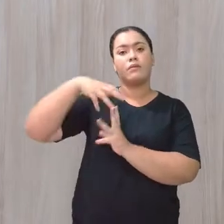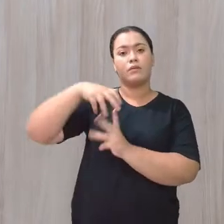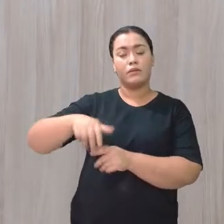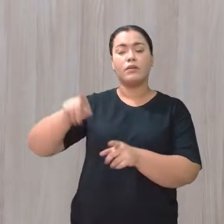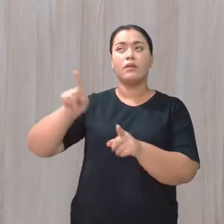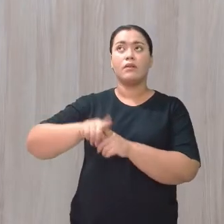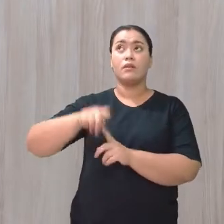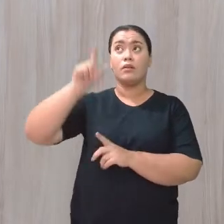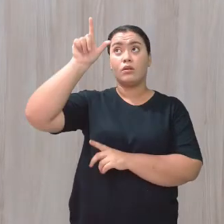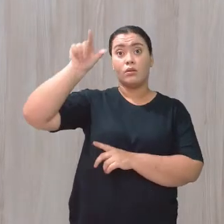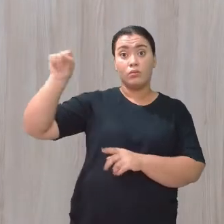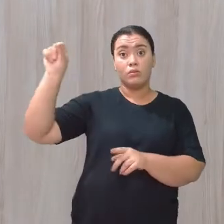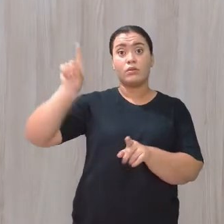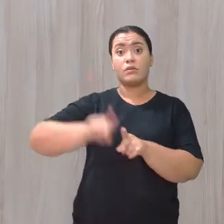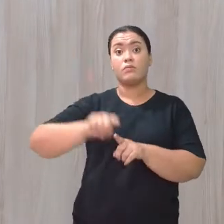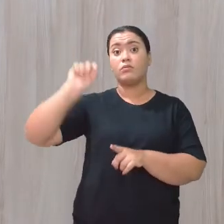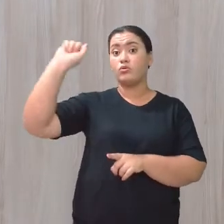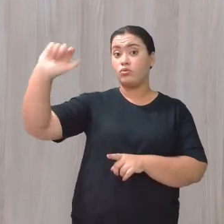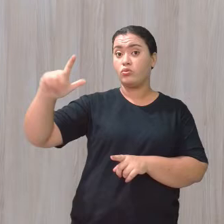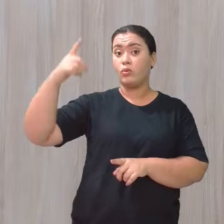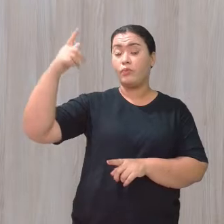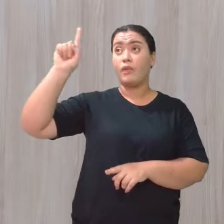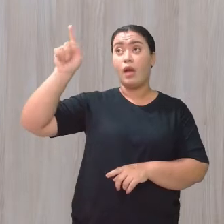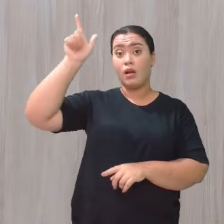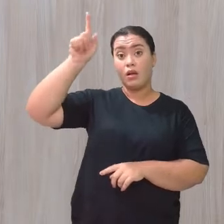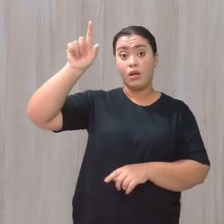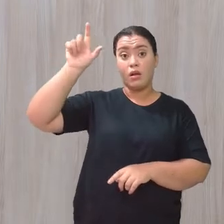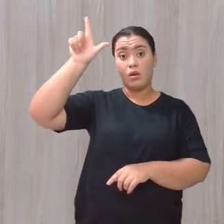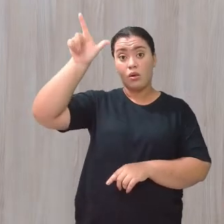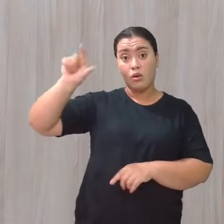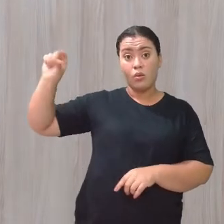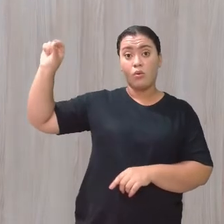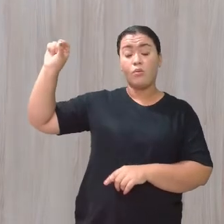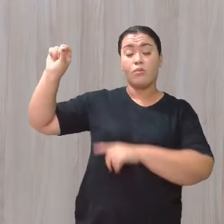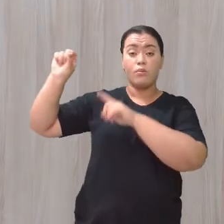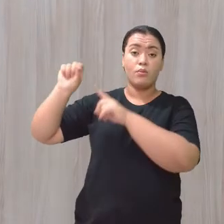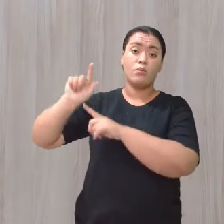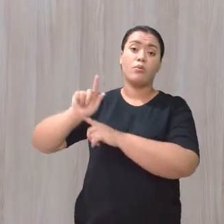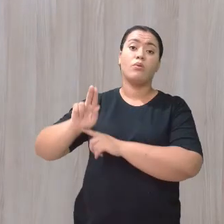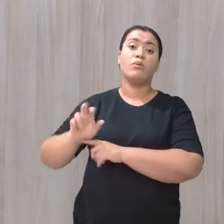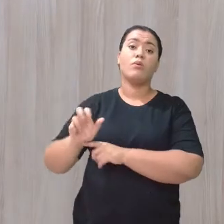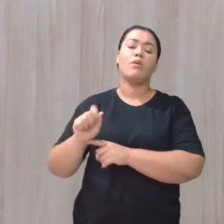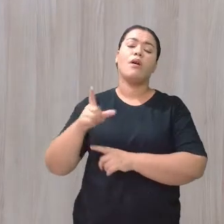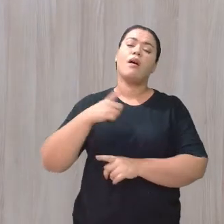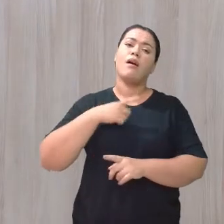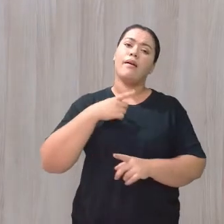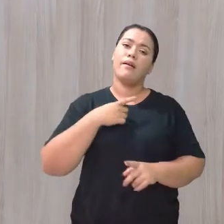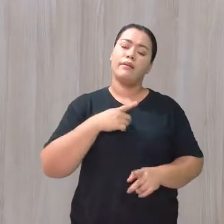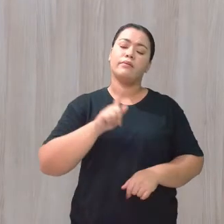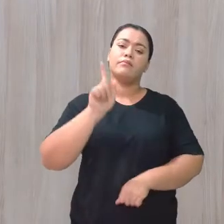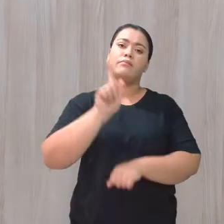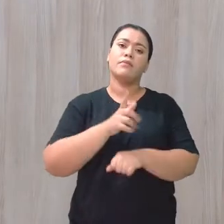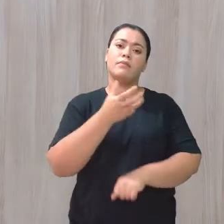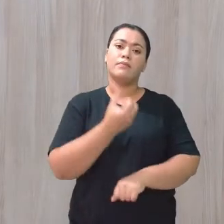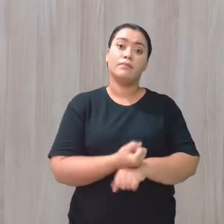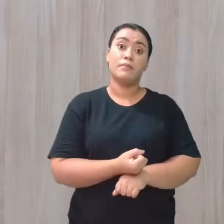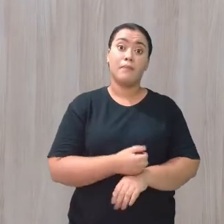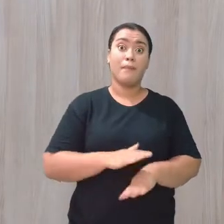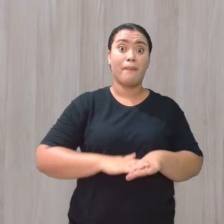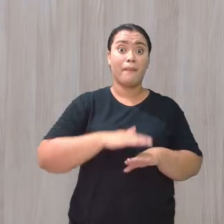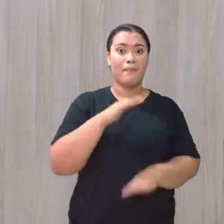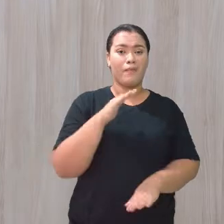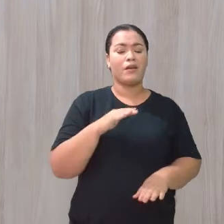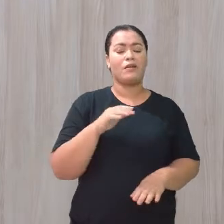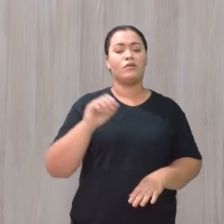quanto pelo Sol. Lembrando sempre que a Lua, ela exerce sempre uma força de atração bem maior do que